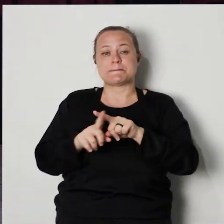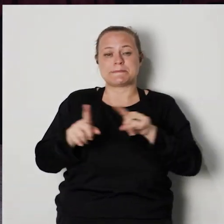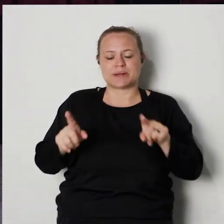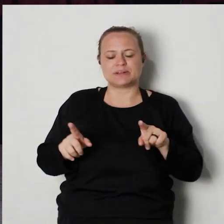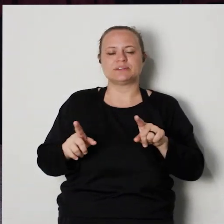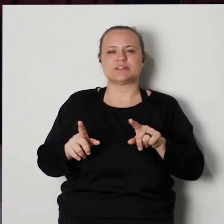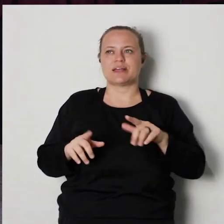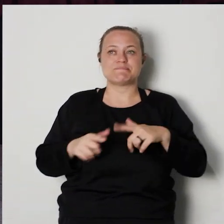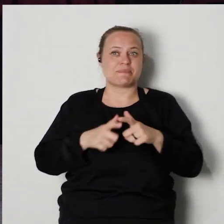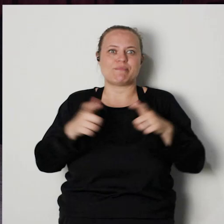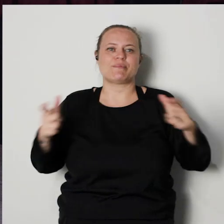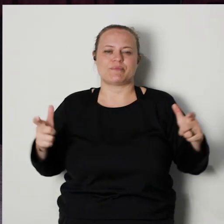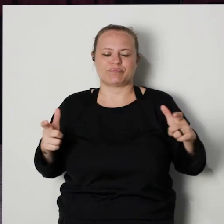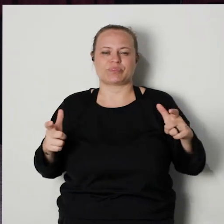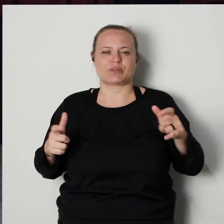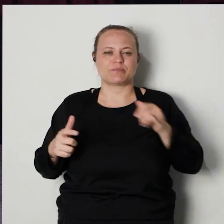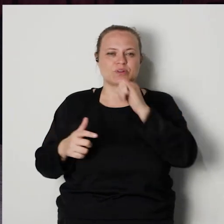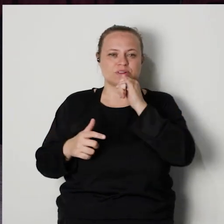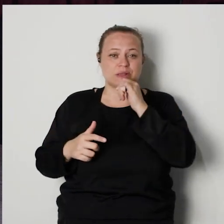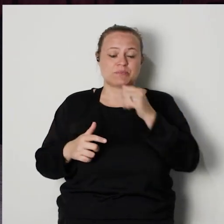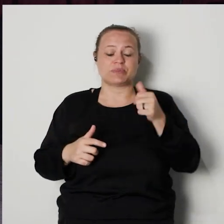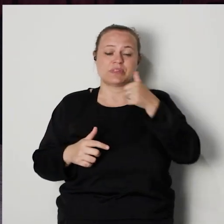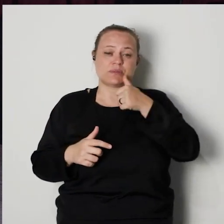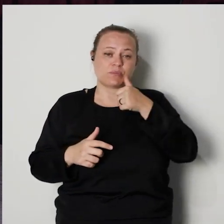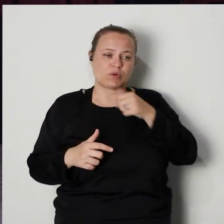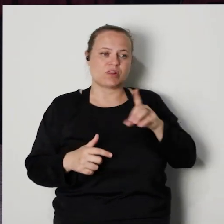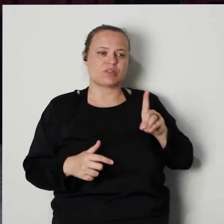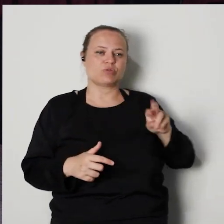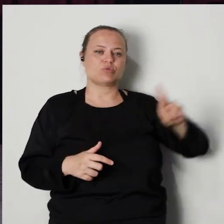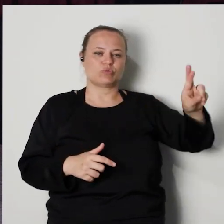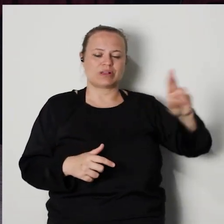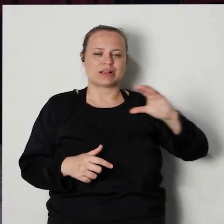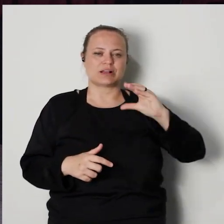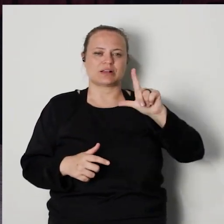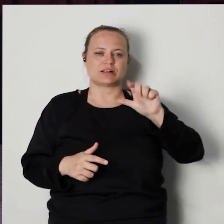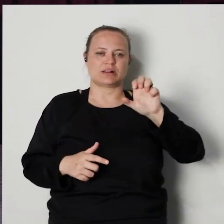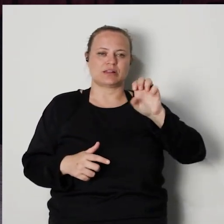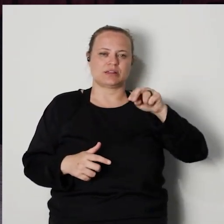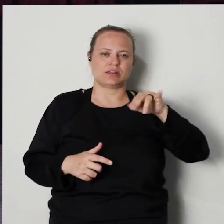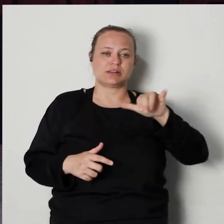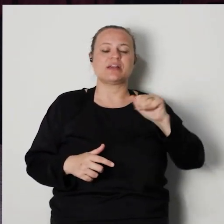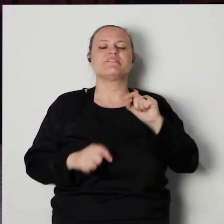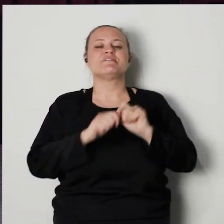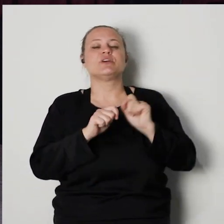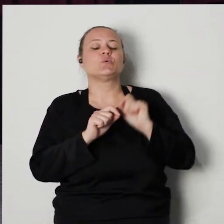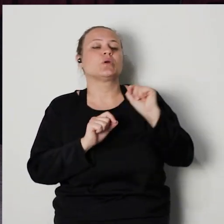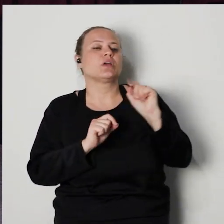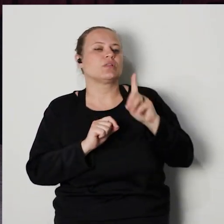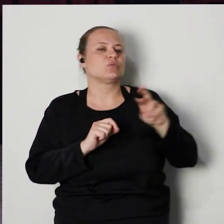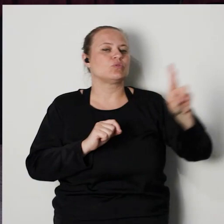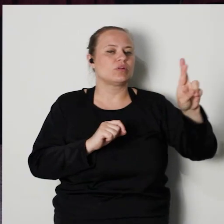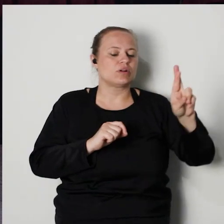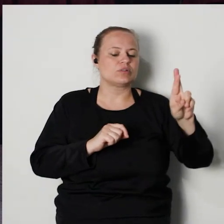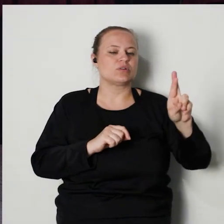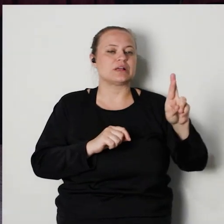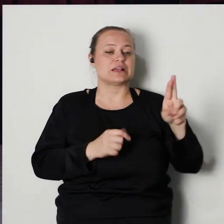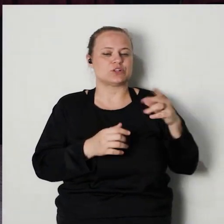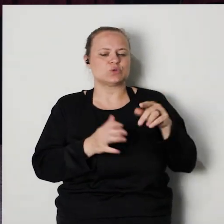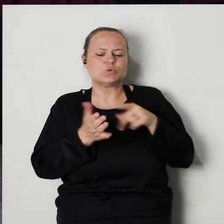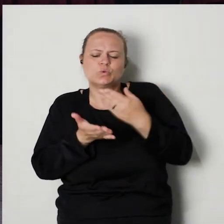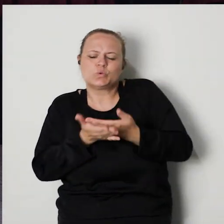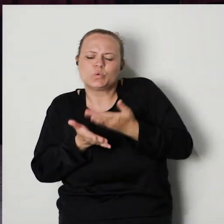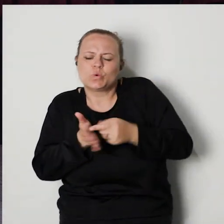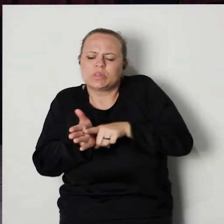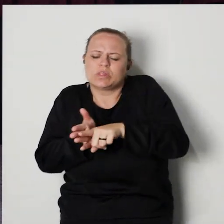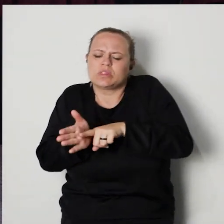muito grande, né, que a gente chama, aí deixou de ser só projeto de pesquisa que eu fazia. No caso, a Clênia, que desenvolve